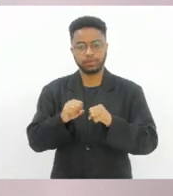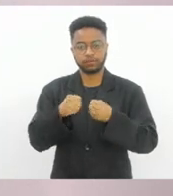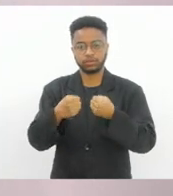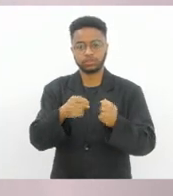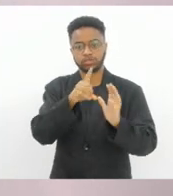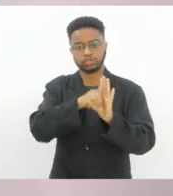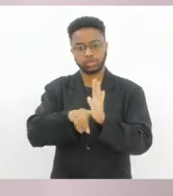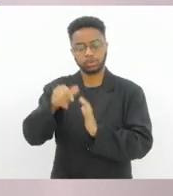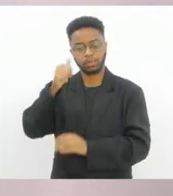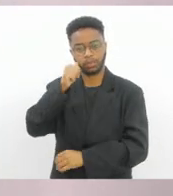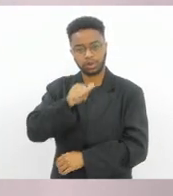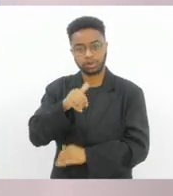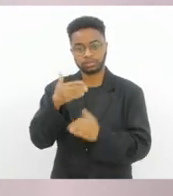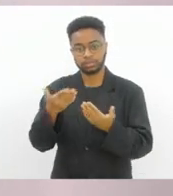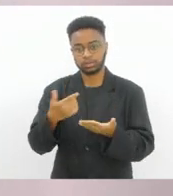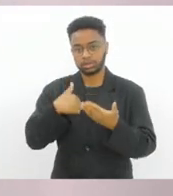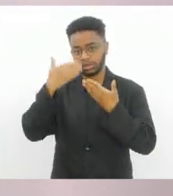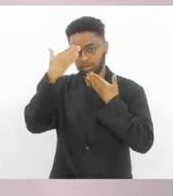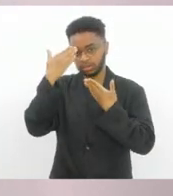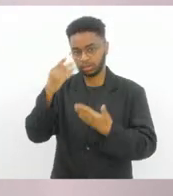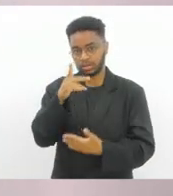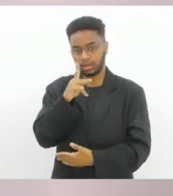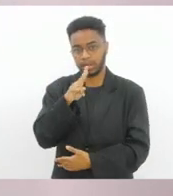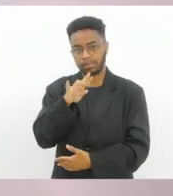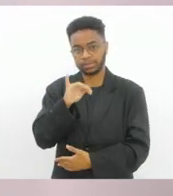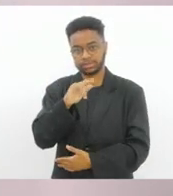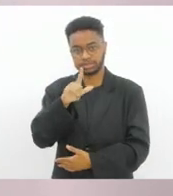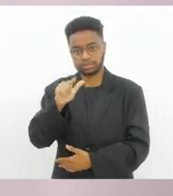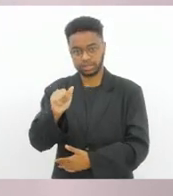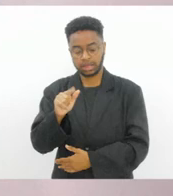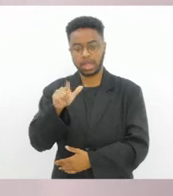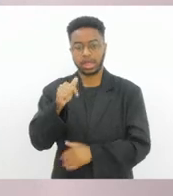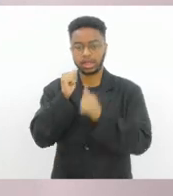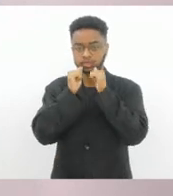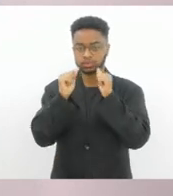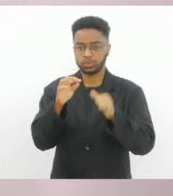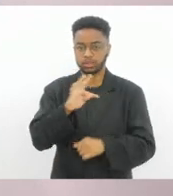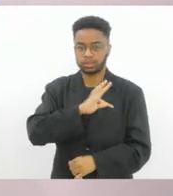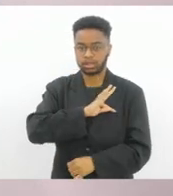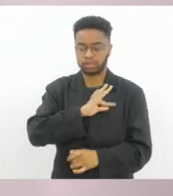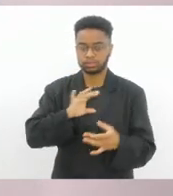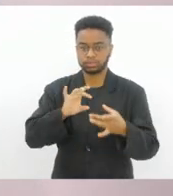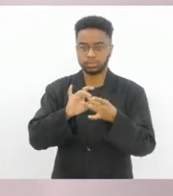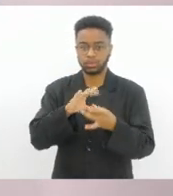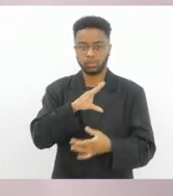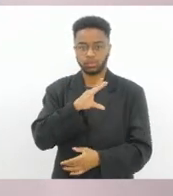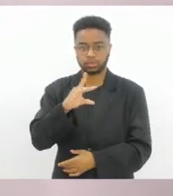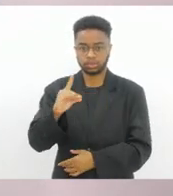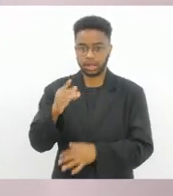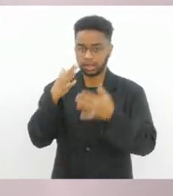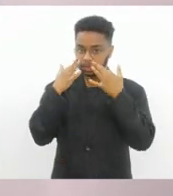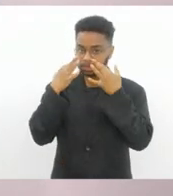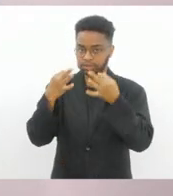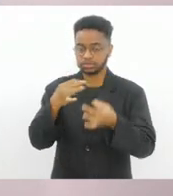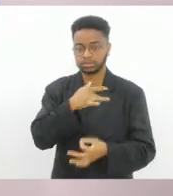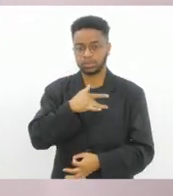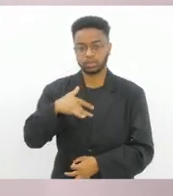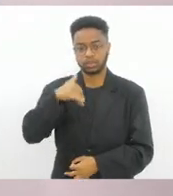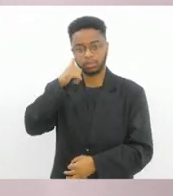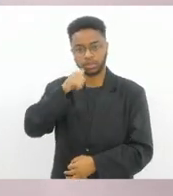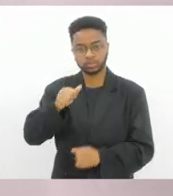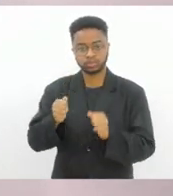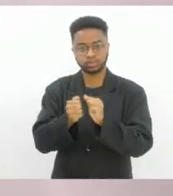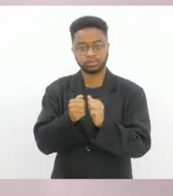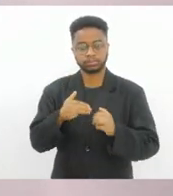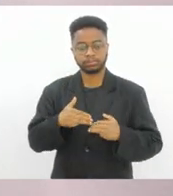Mulher. Então, agradeço à senhora Priscila Brito, assessora técnica da Coordenação de Atenção à Saúde da Mulher do Ministério da